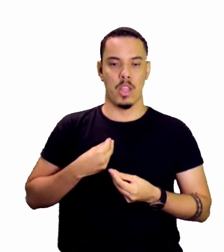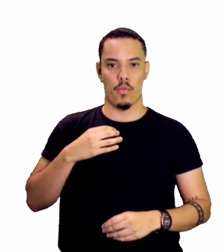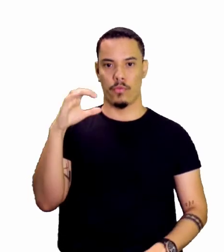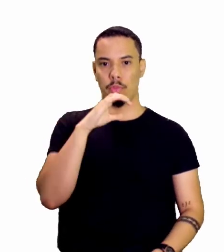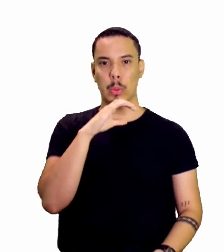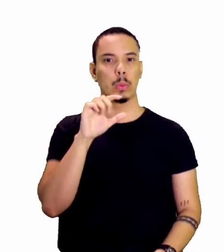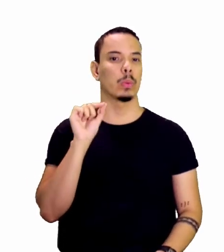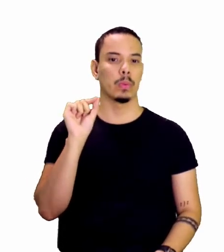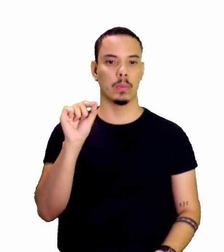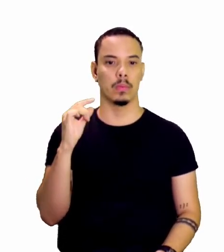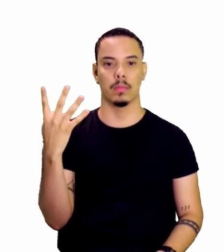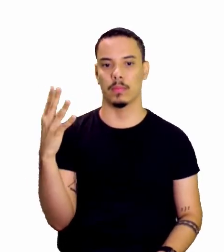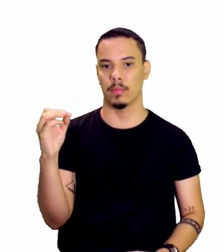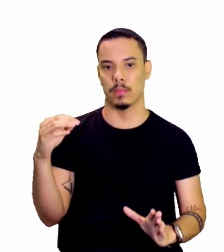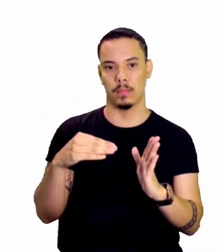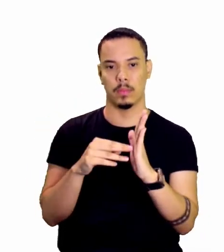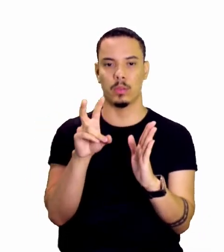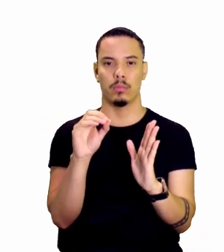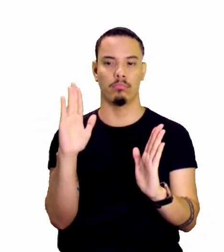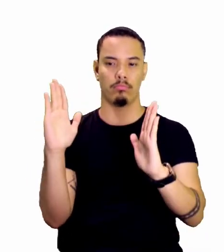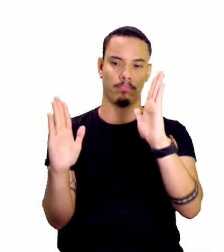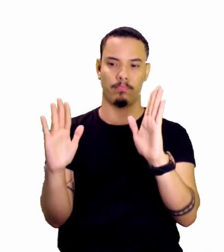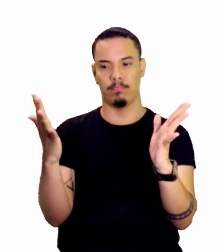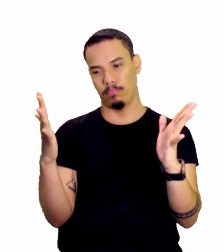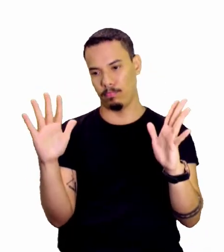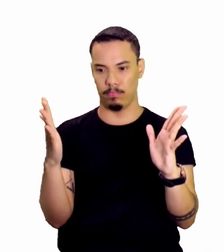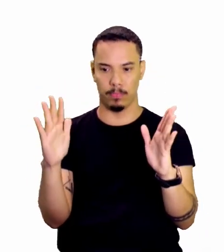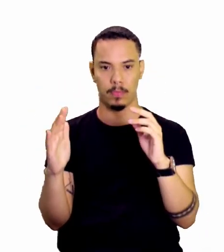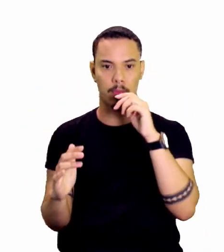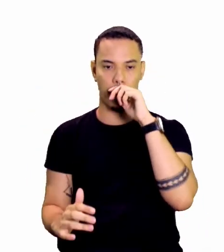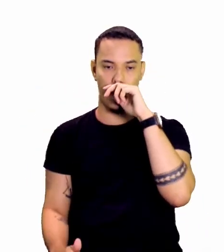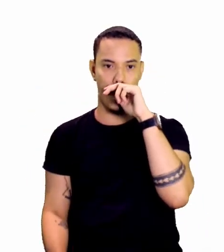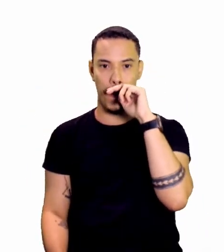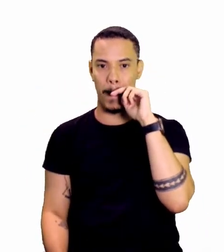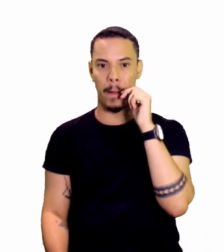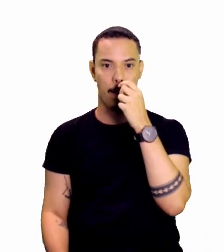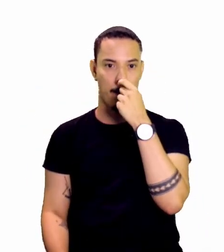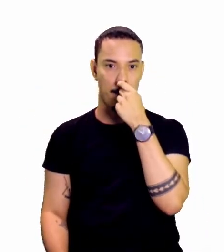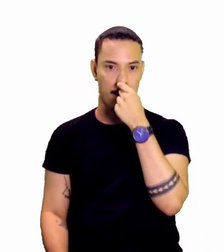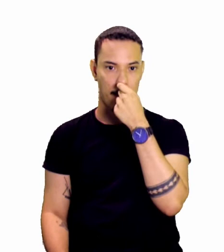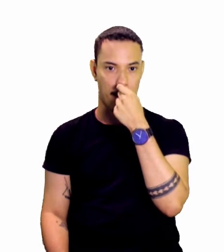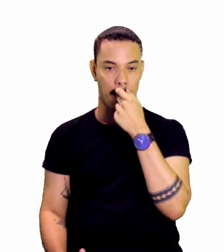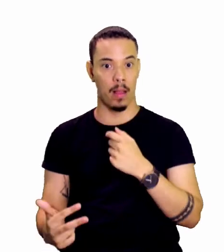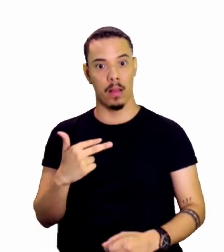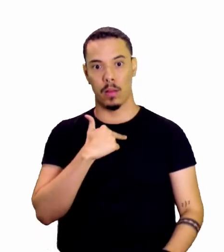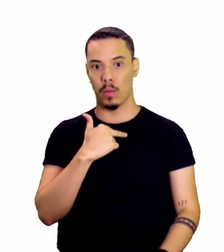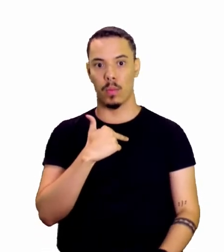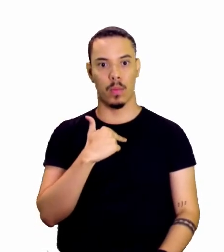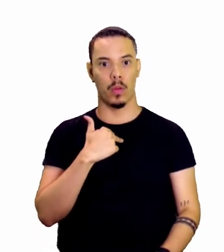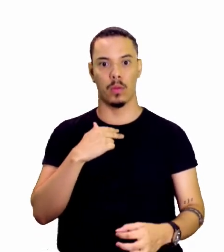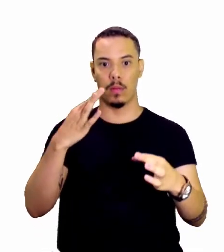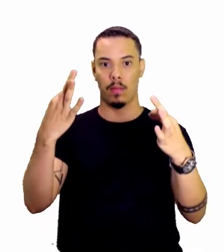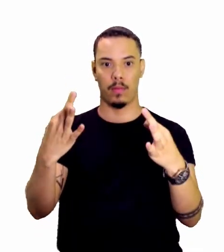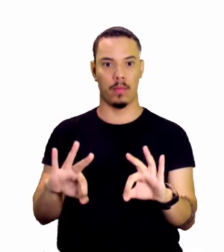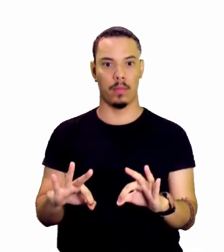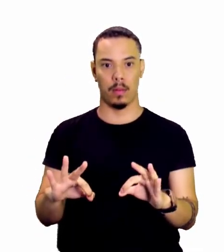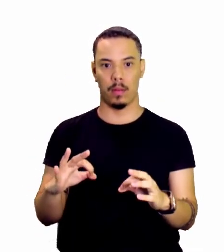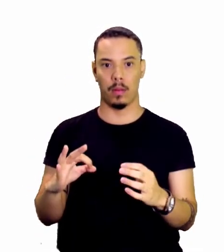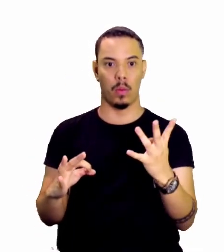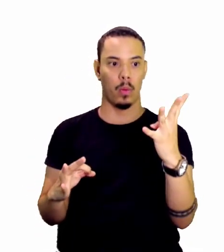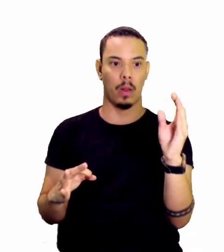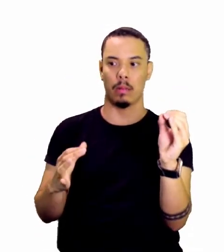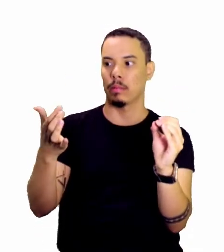era entre 40 e 50 km por hora certo não pode afirmar muito que não tem as medidas